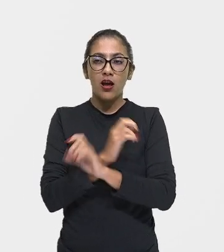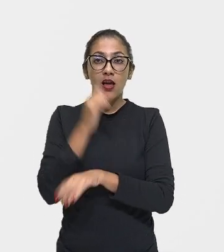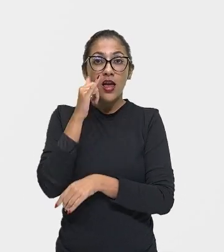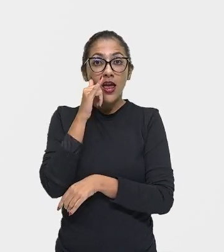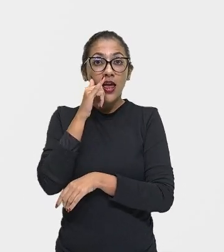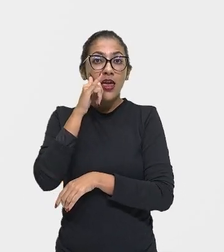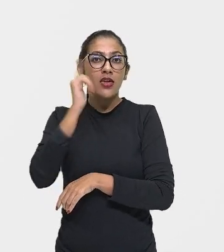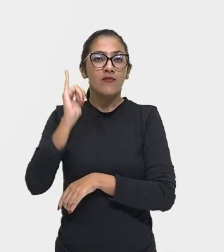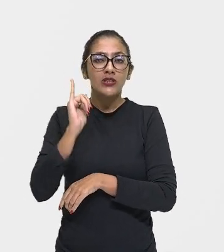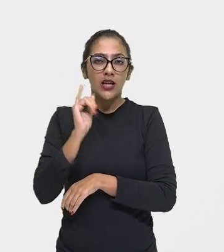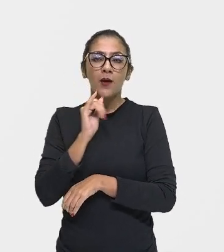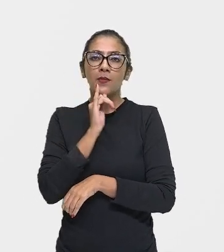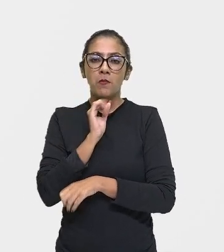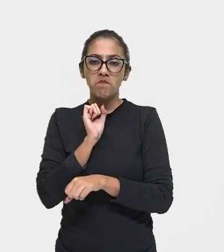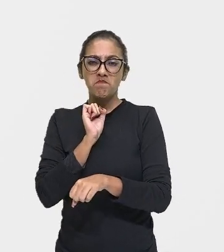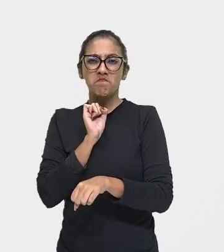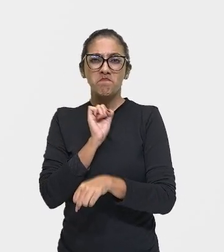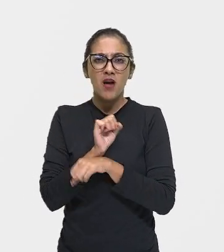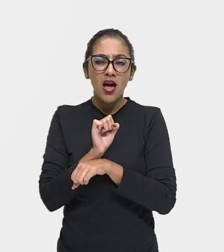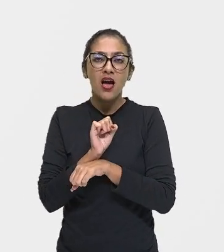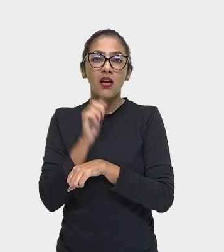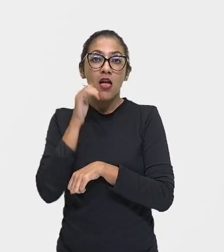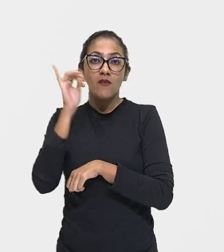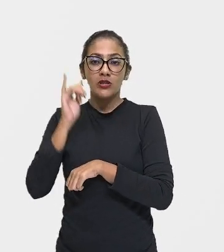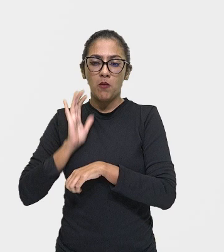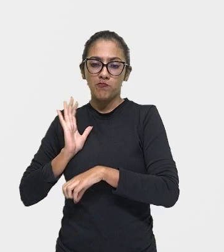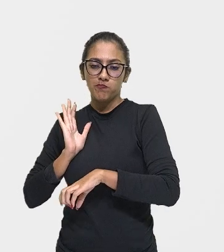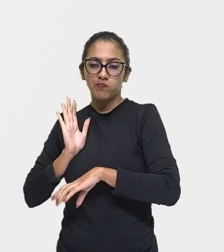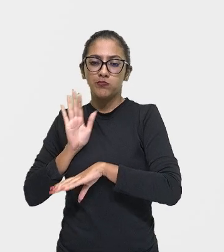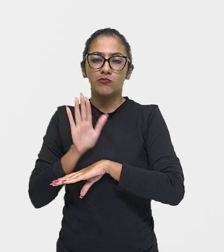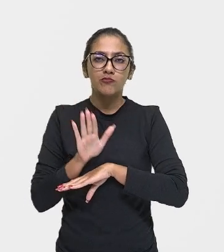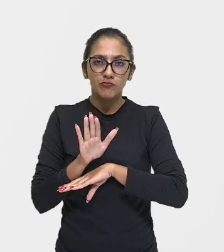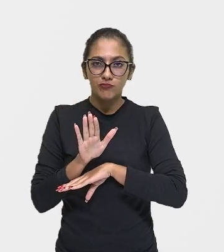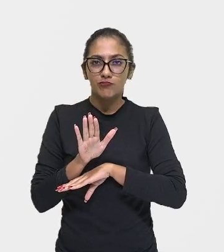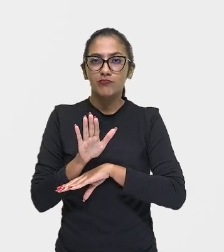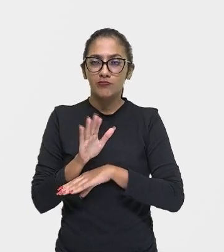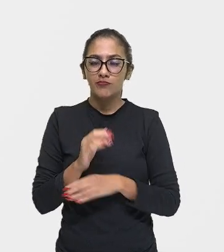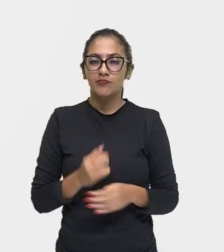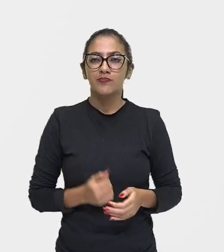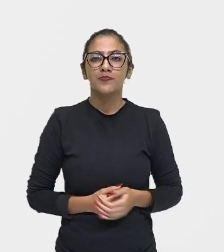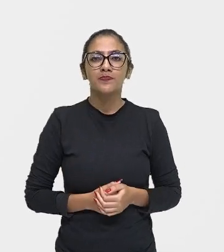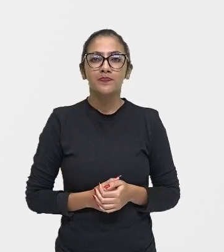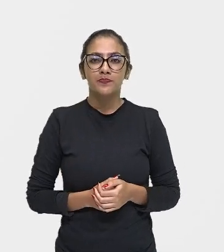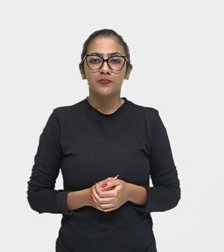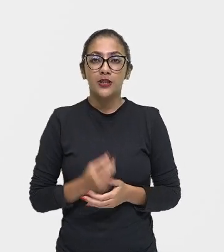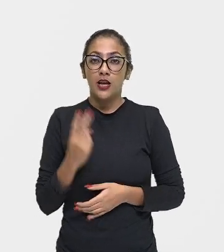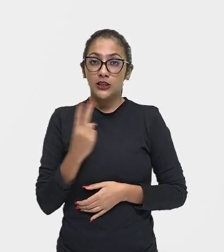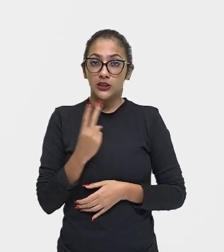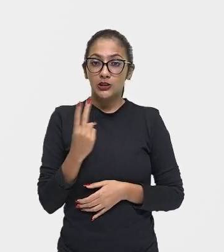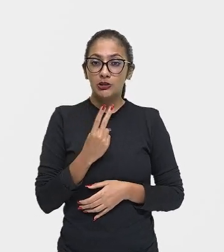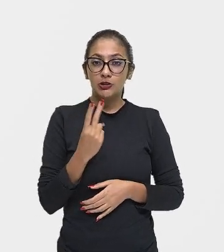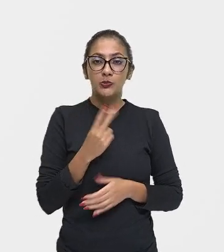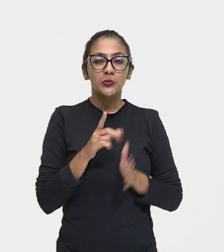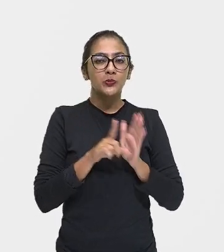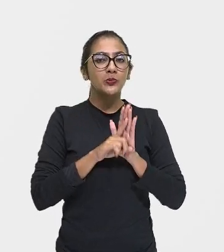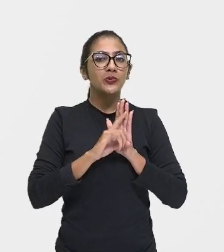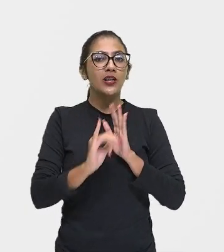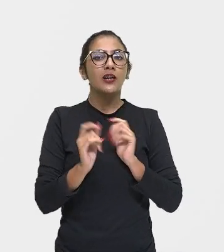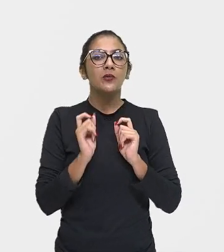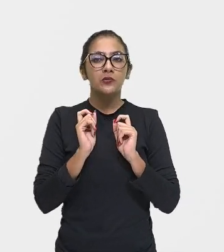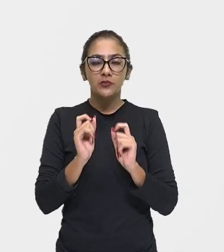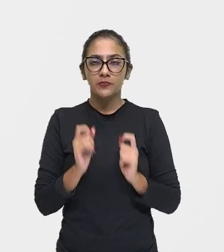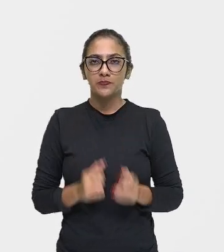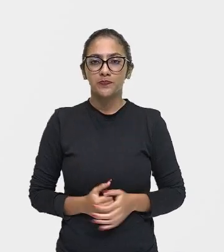seja injetado, né? Não seja jogado para fora. Já a segunda lei, você tem